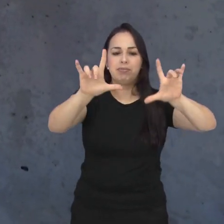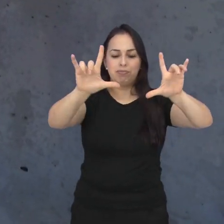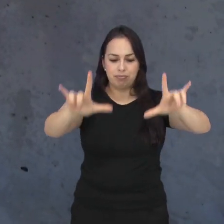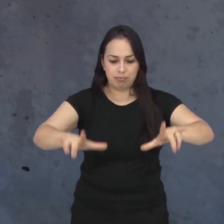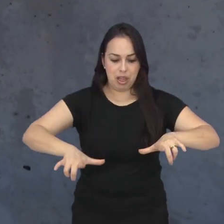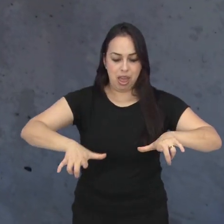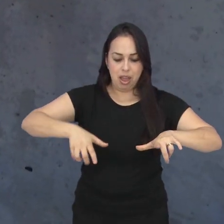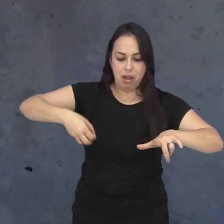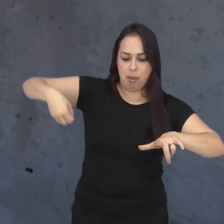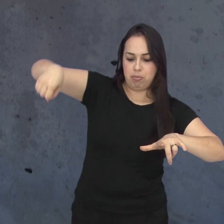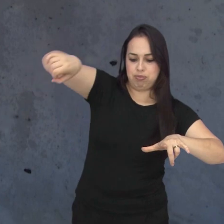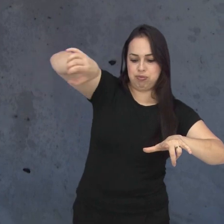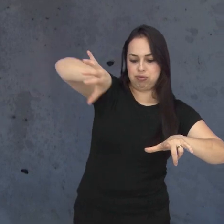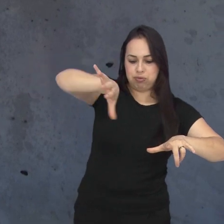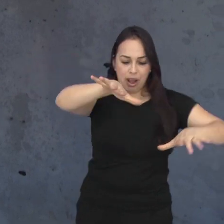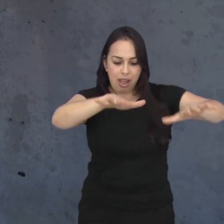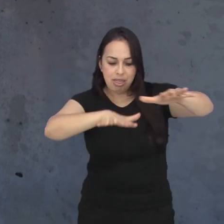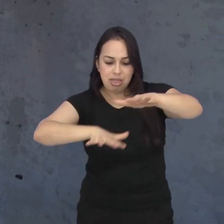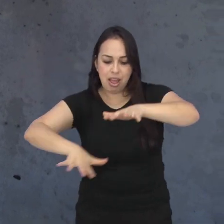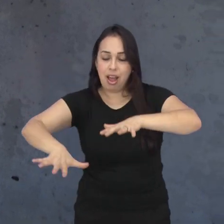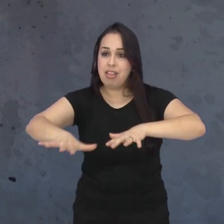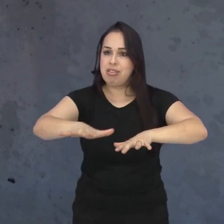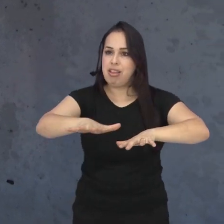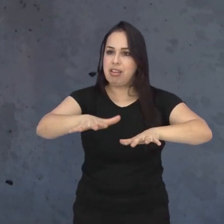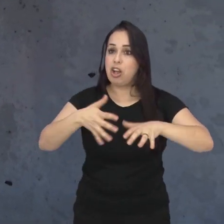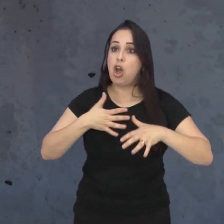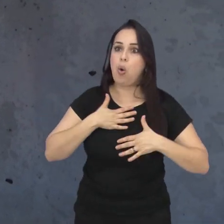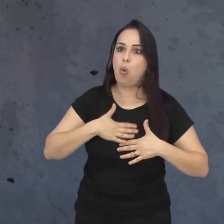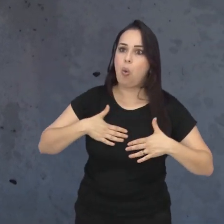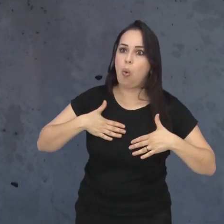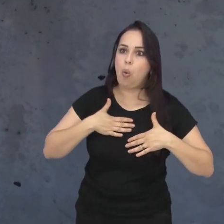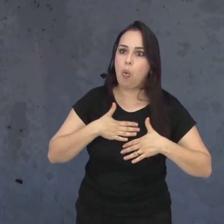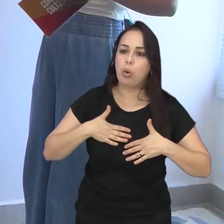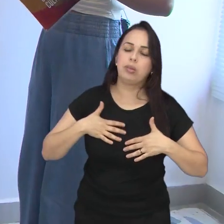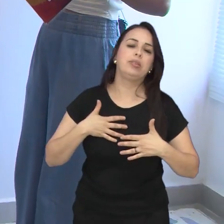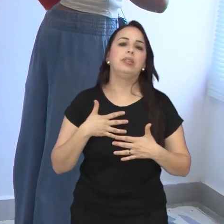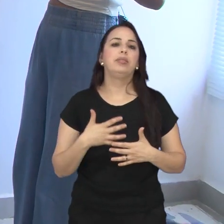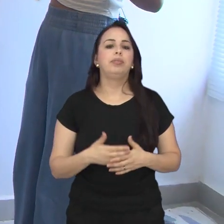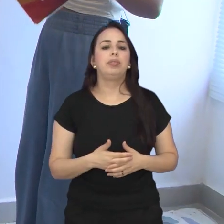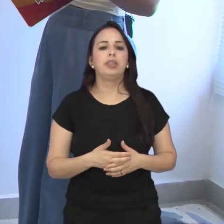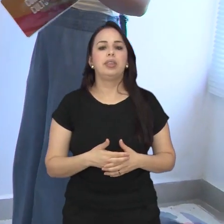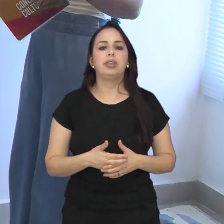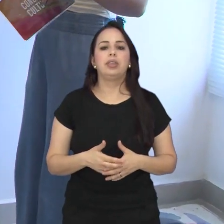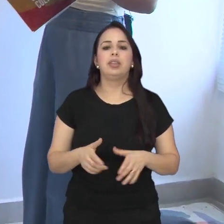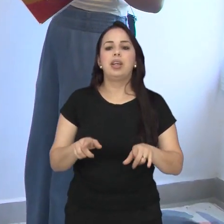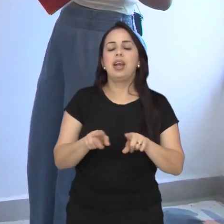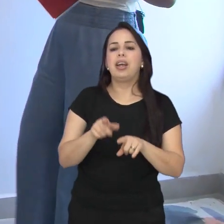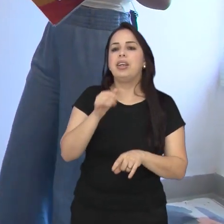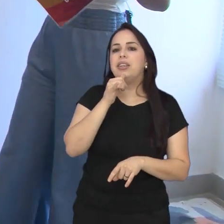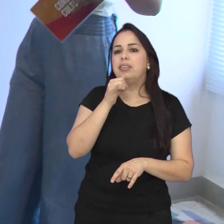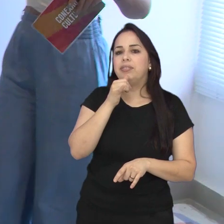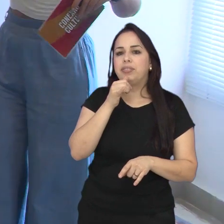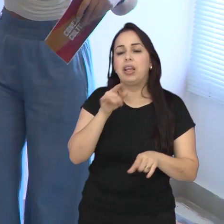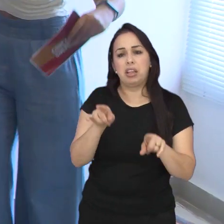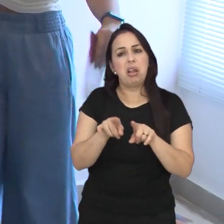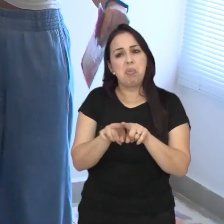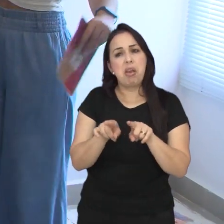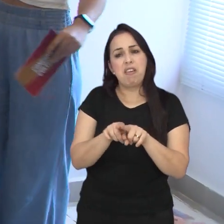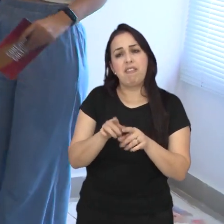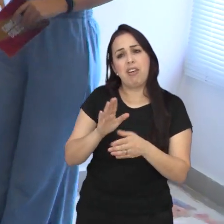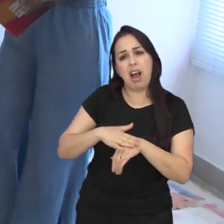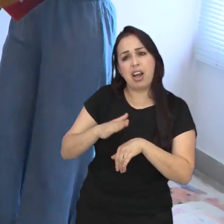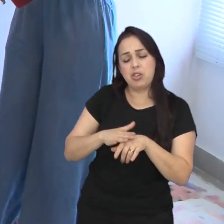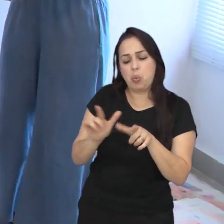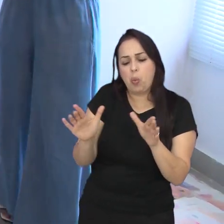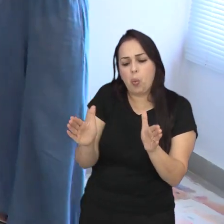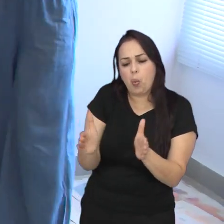não é de jogar, né? Mas eu gosto de ter esse espaço com a tinta. Né? Você gosta de fazer um esforço físico, eu faço assim?